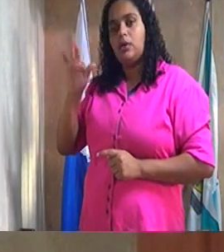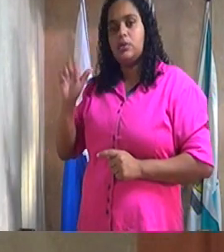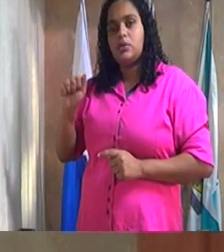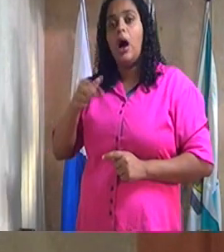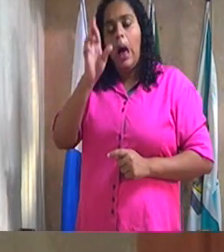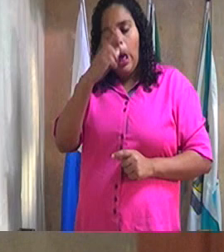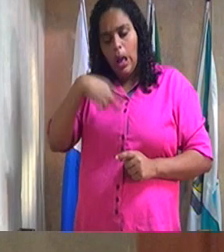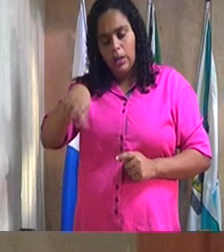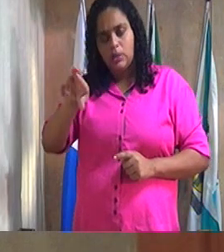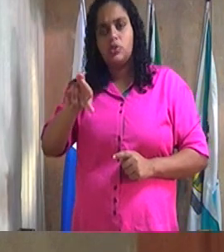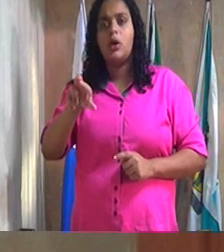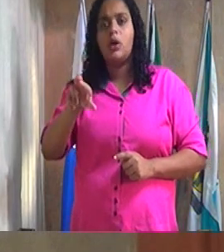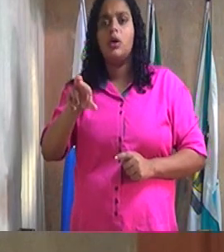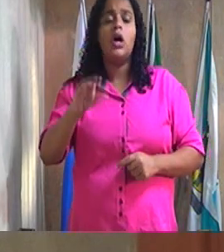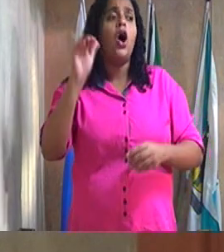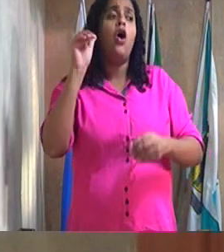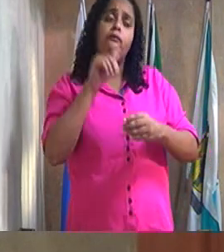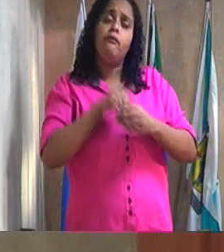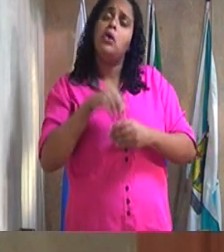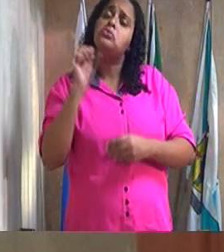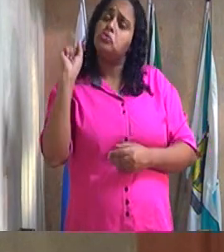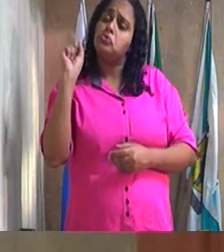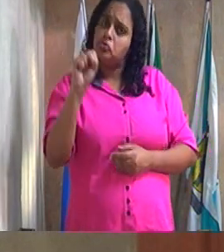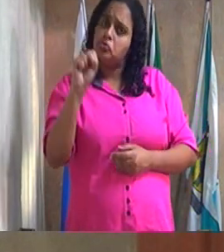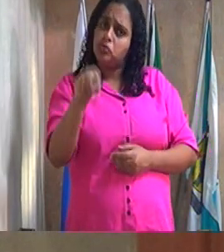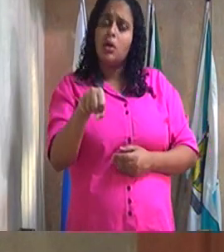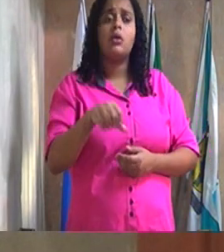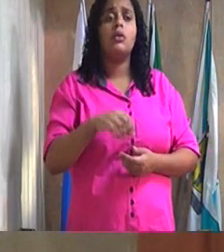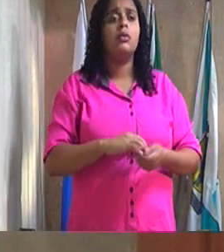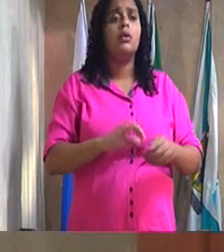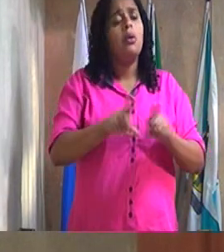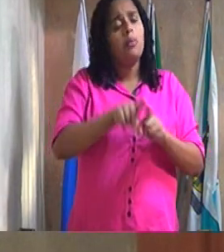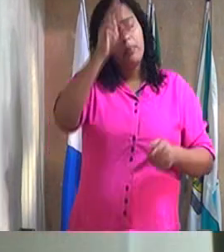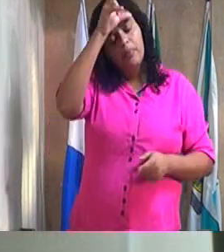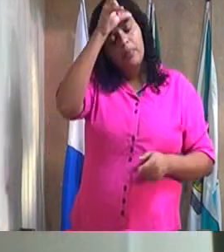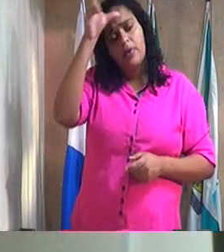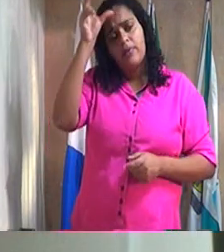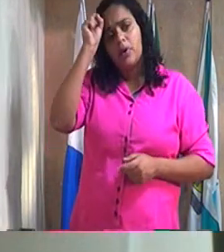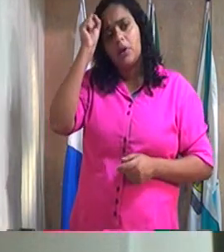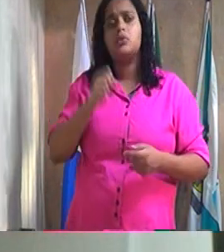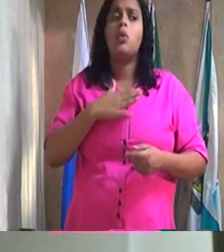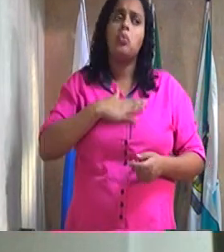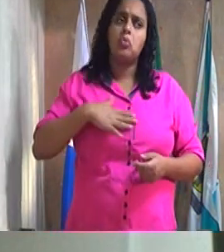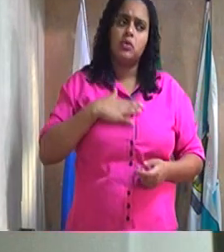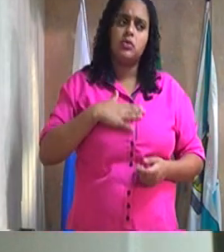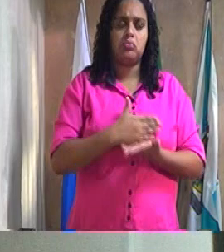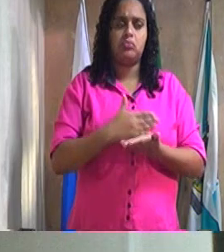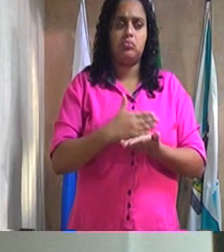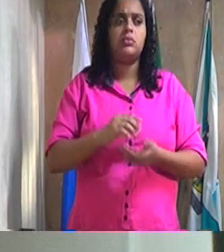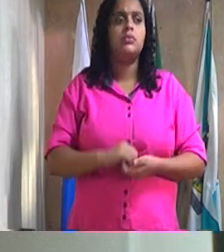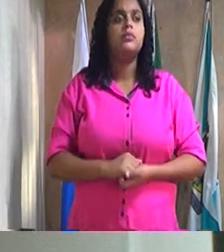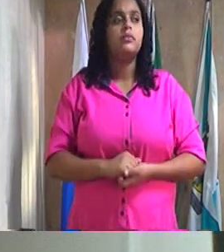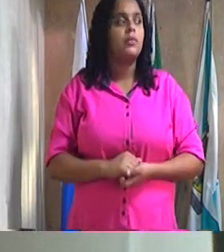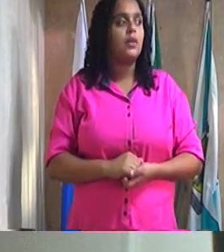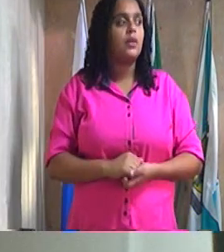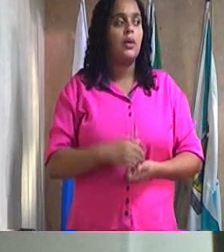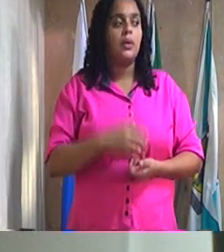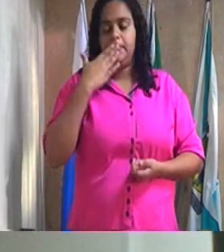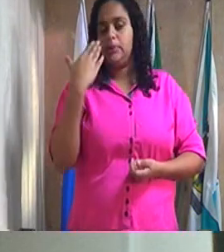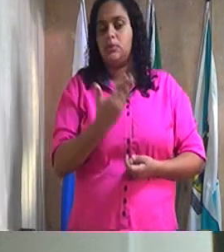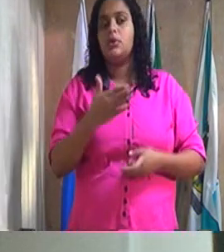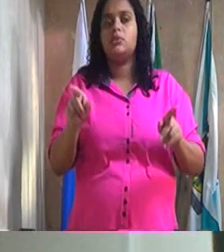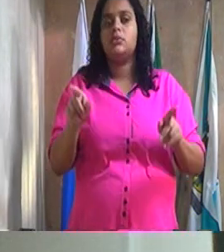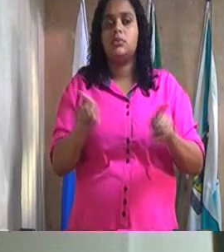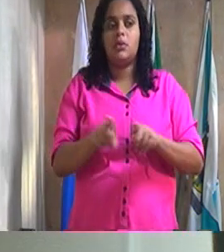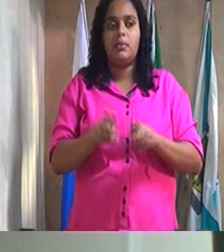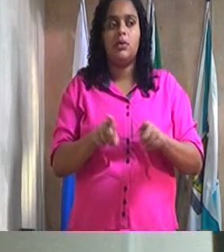Votando sim na matéria e parabenizando sua excelência senhor prefeito pela feliz iniciativa. Peço também que resista